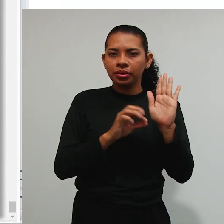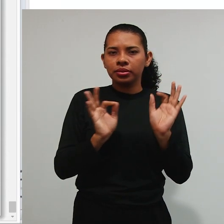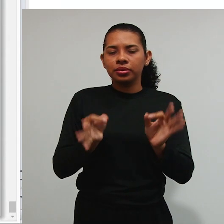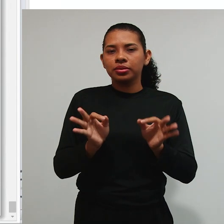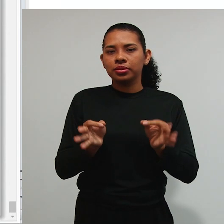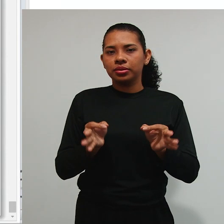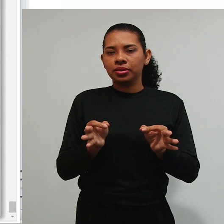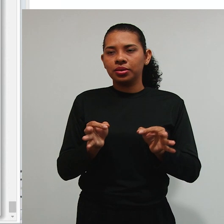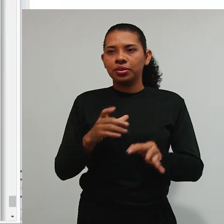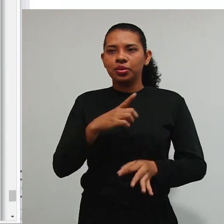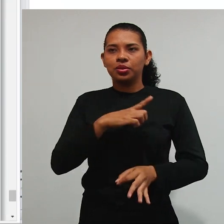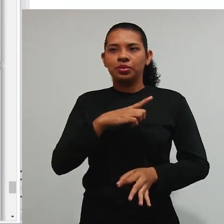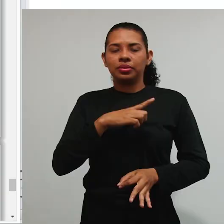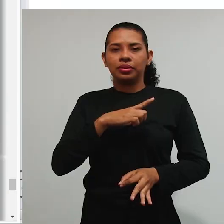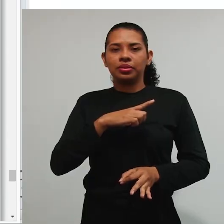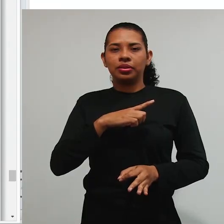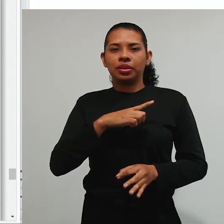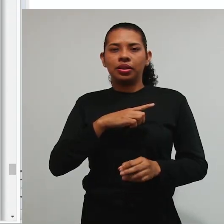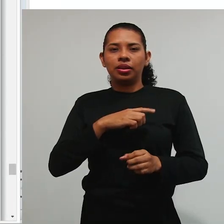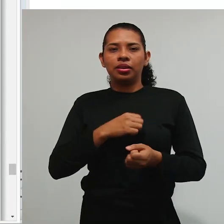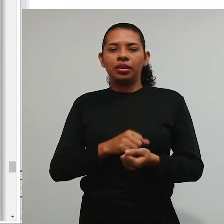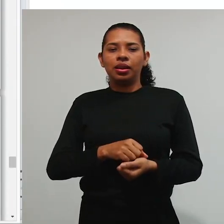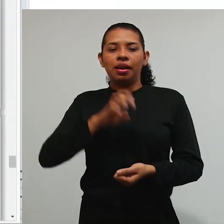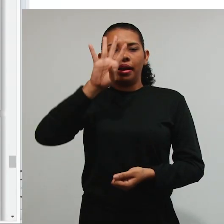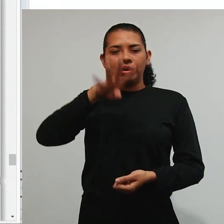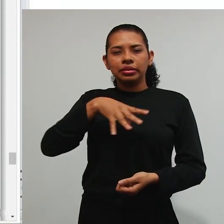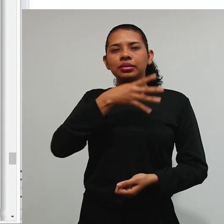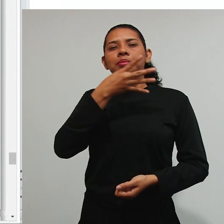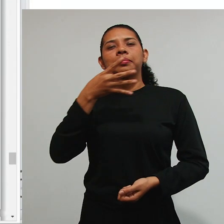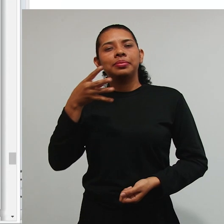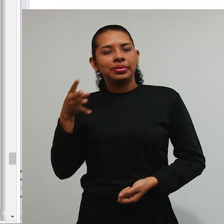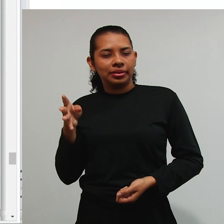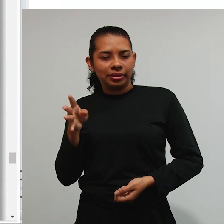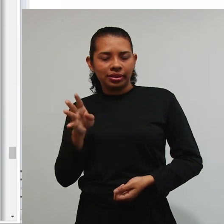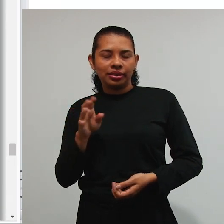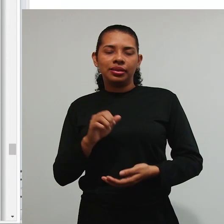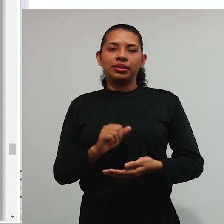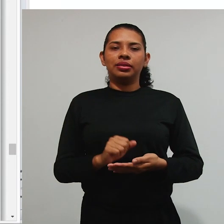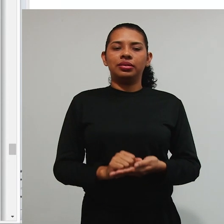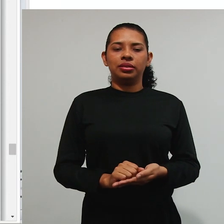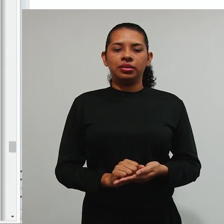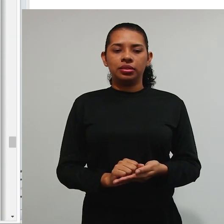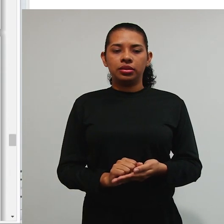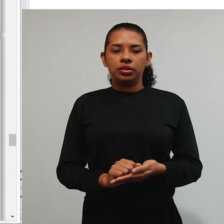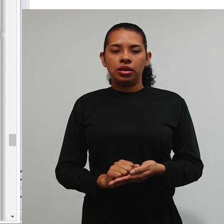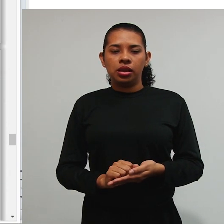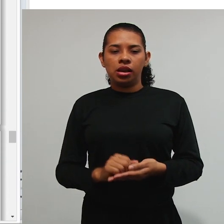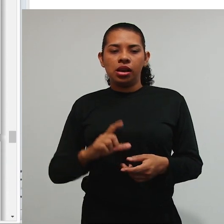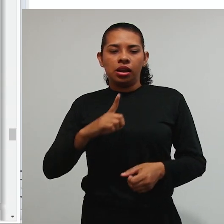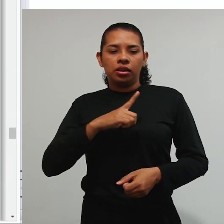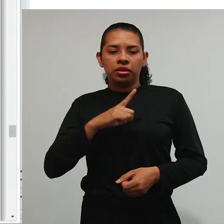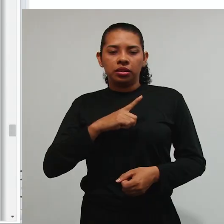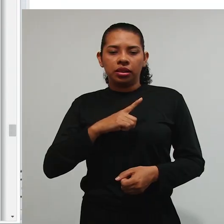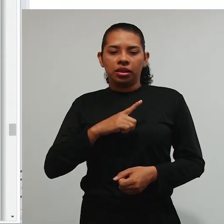as ilustrações, as tabelas e a orientação geral que a gente tem para